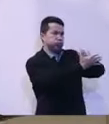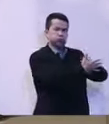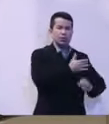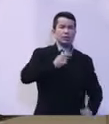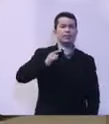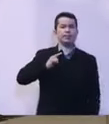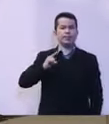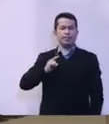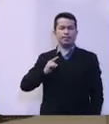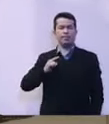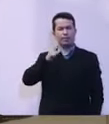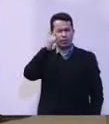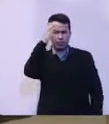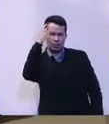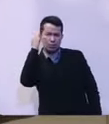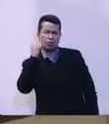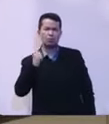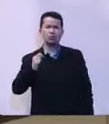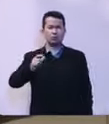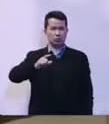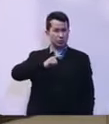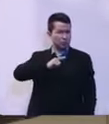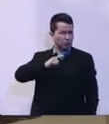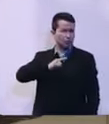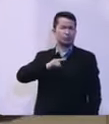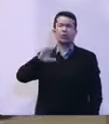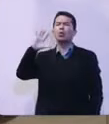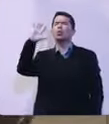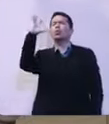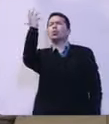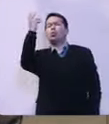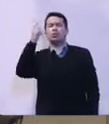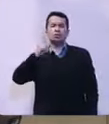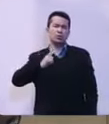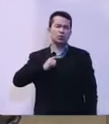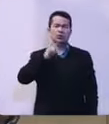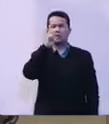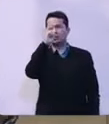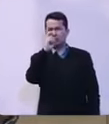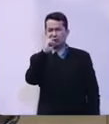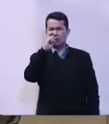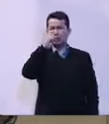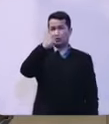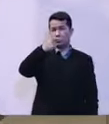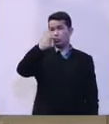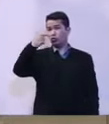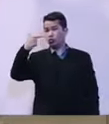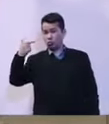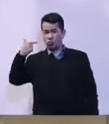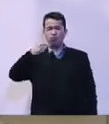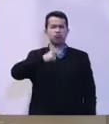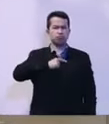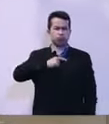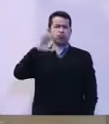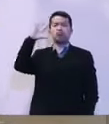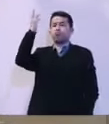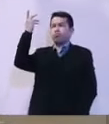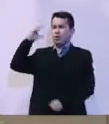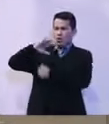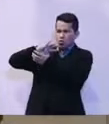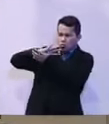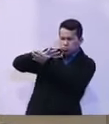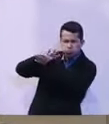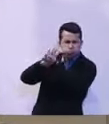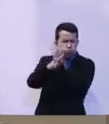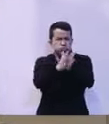dos judeus, de Judá, em 522. O que vai acontecer é